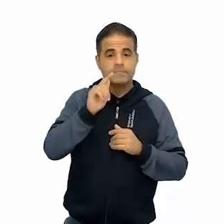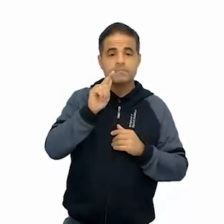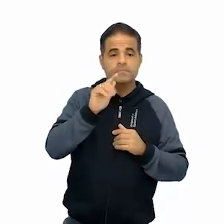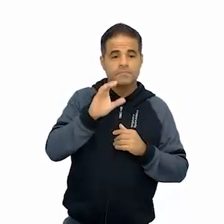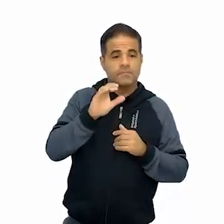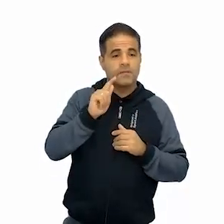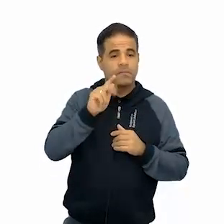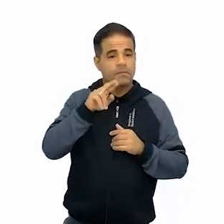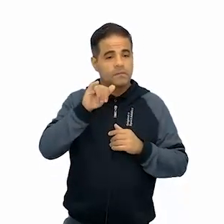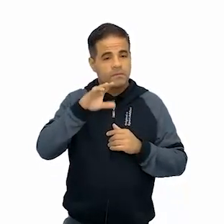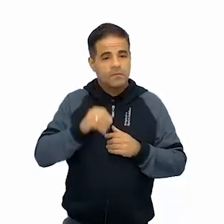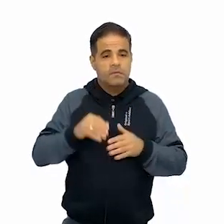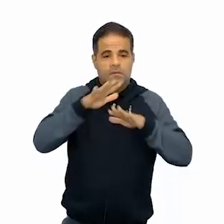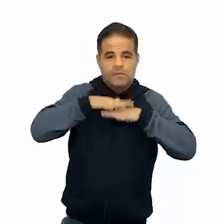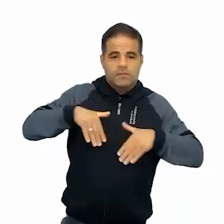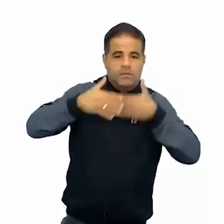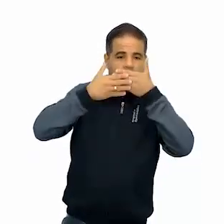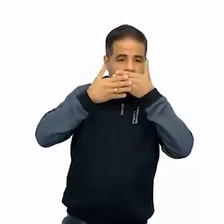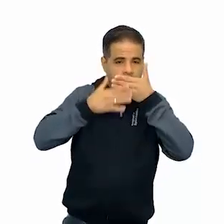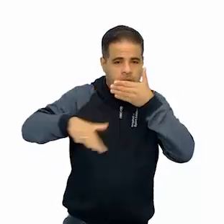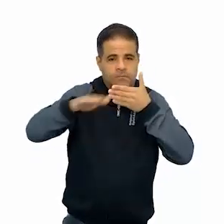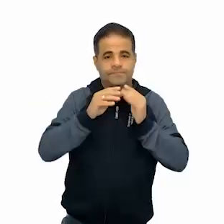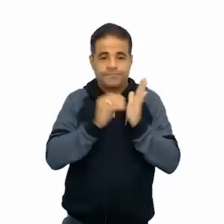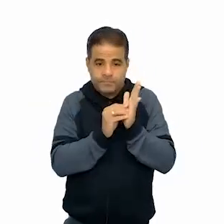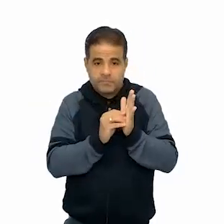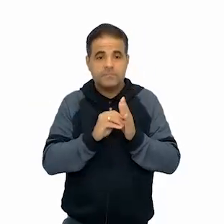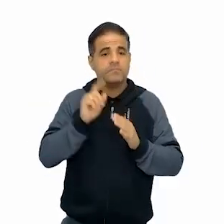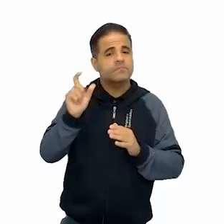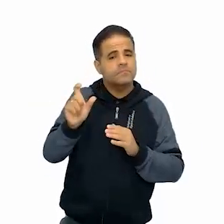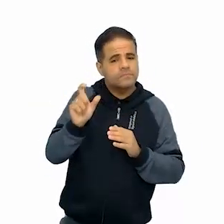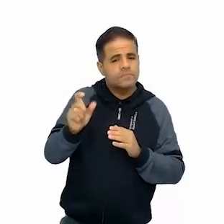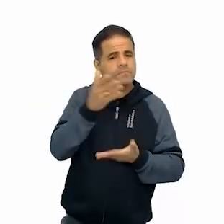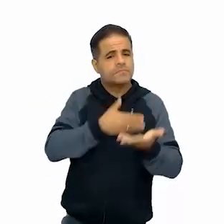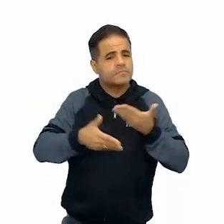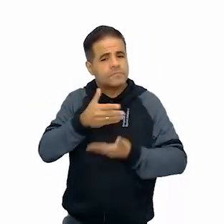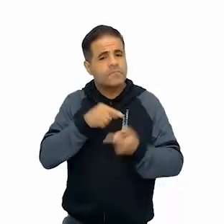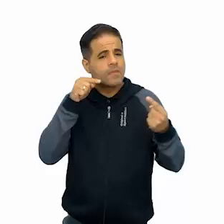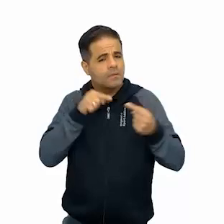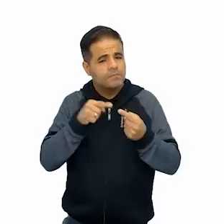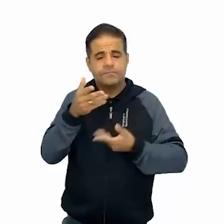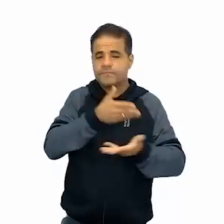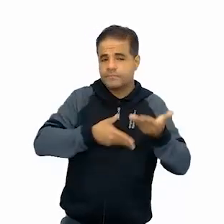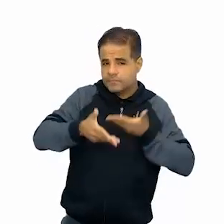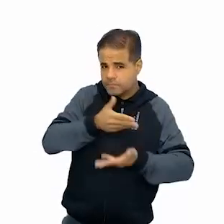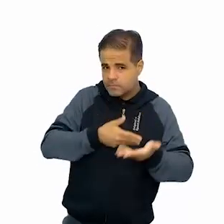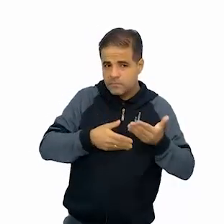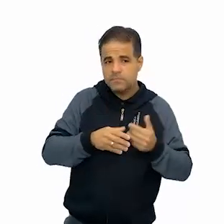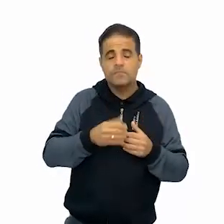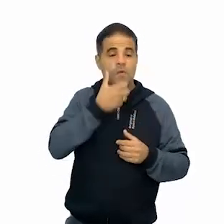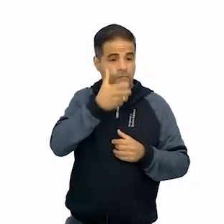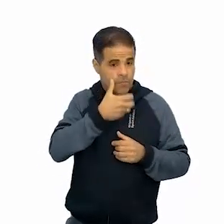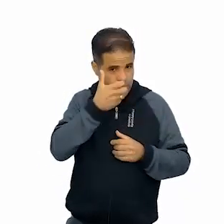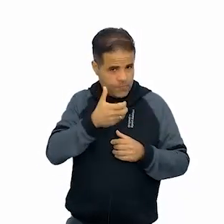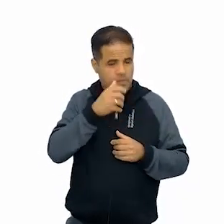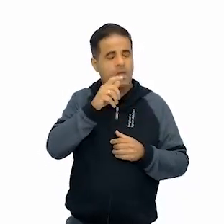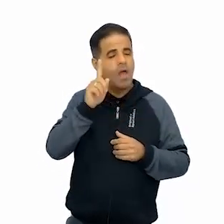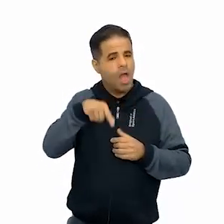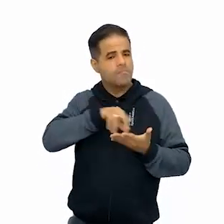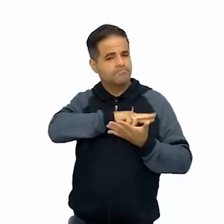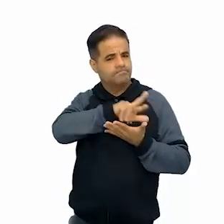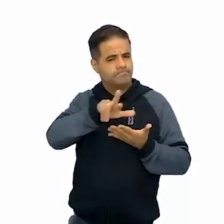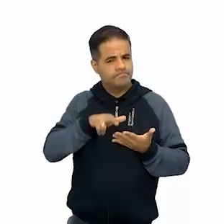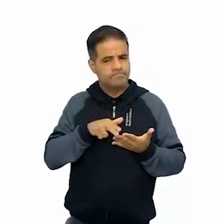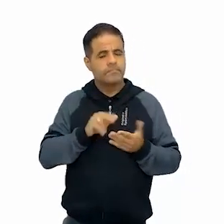granívoro. A leitura do excerto do verbete permitirá relacionar as palavras a fruta e grãos,